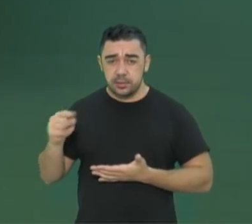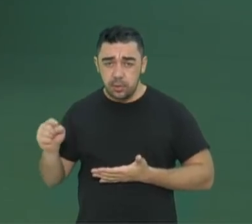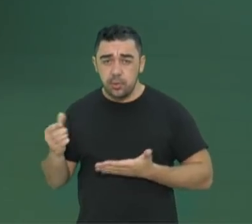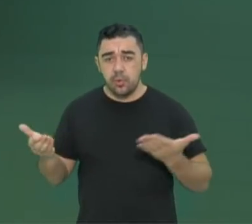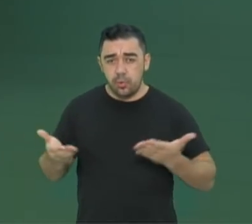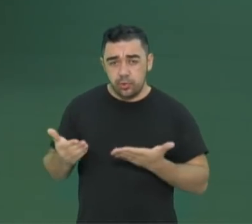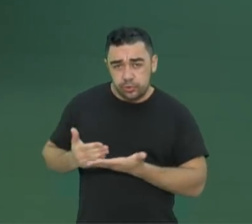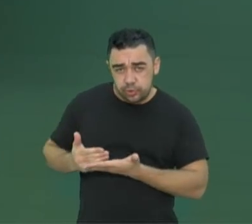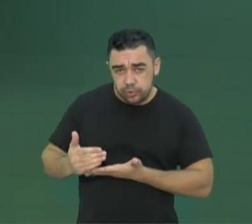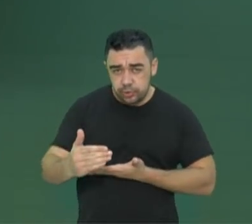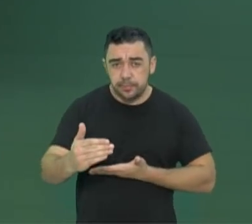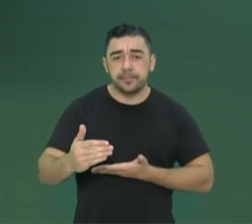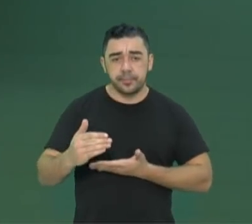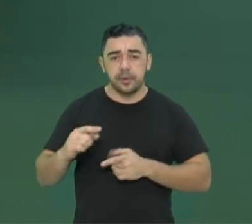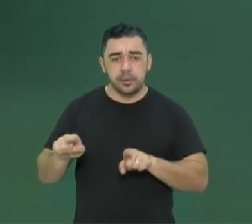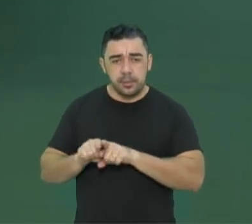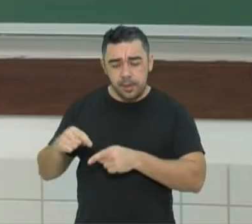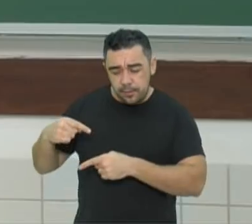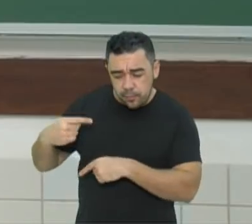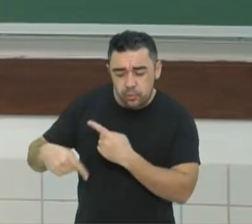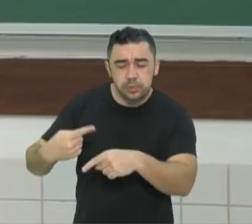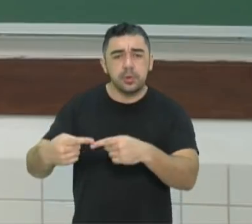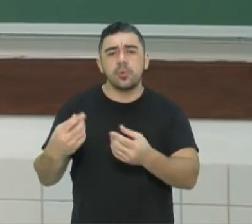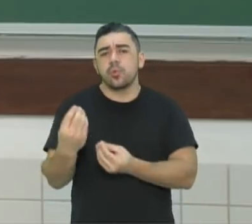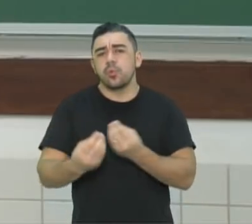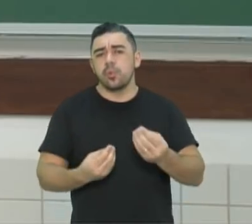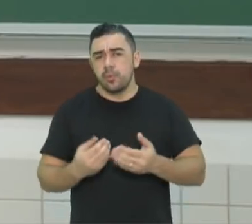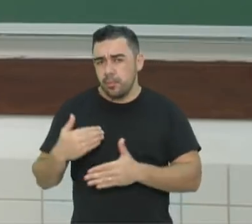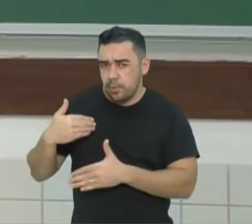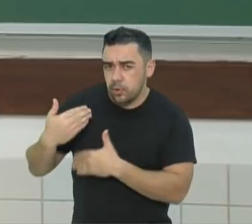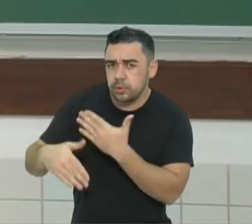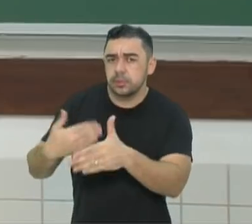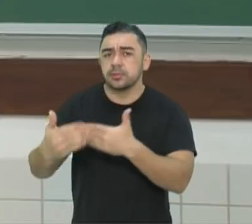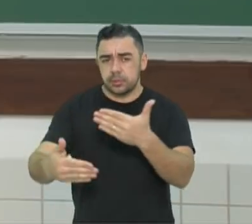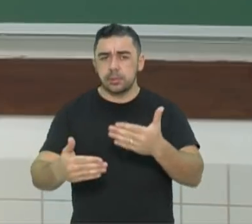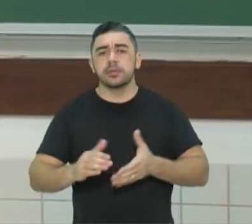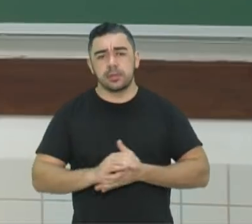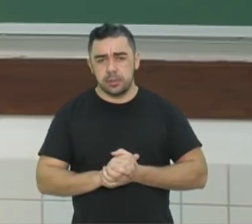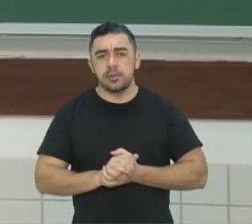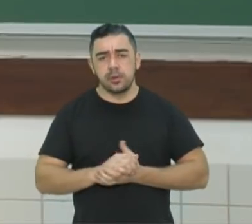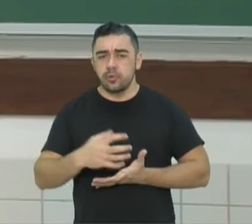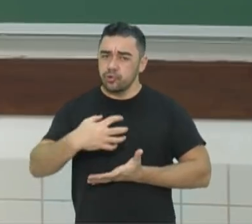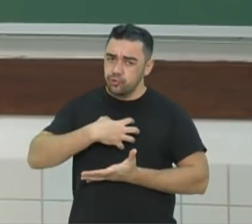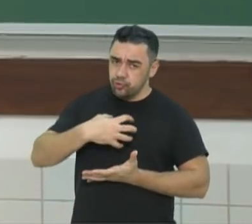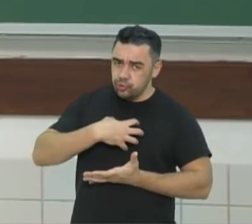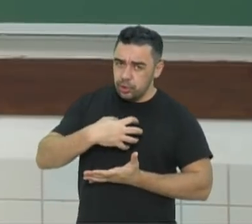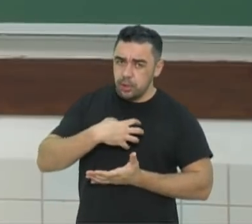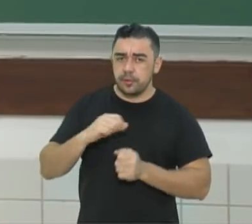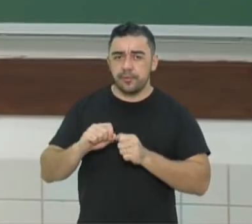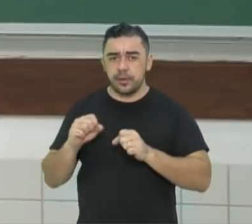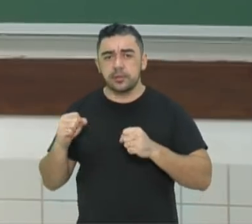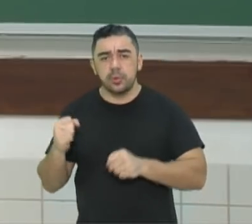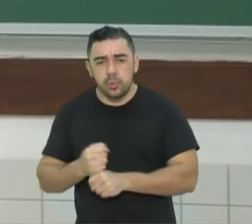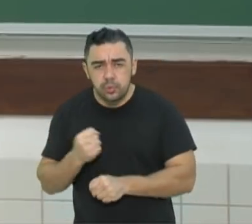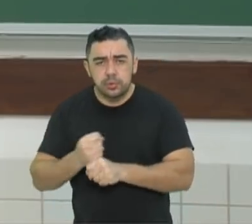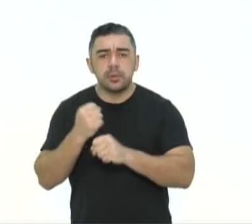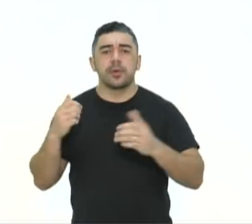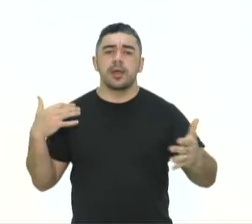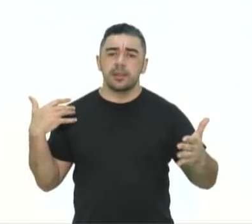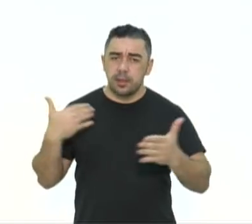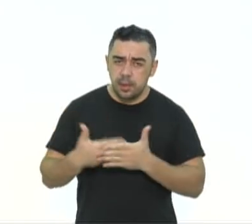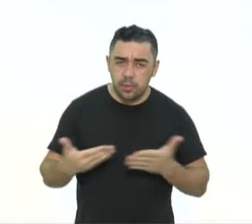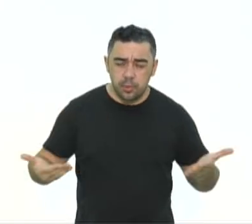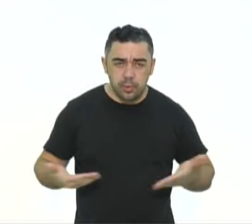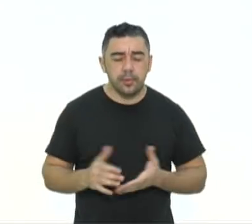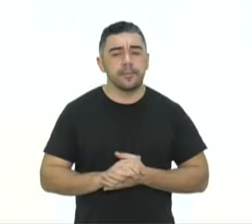hoje. Também a evolução da animação, o processo que ela passou de uma forma de construção para agora, e